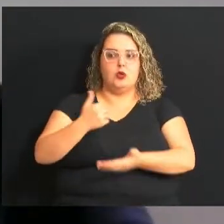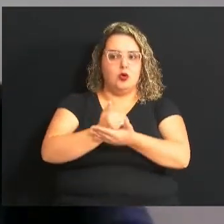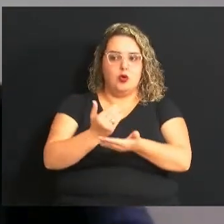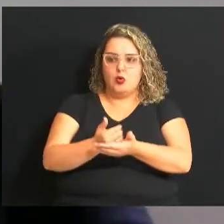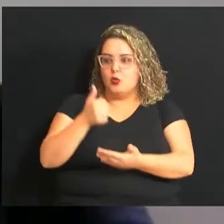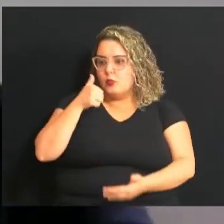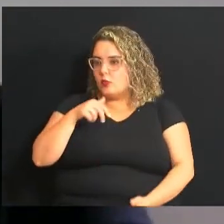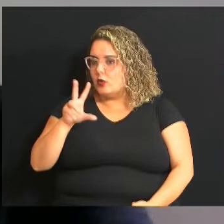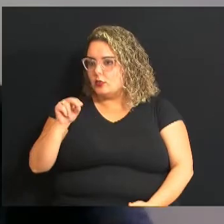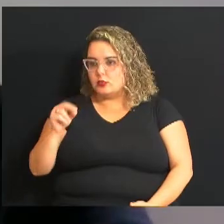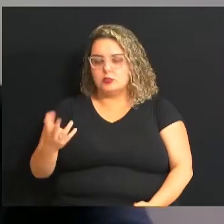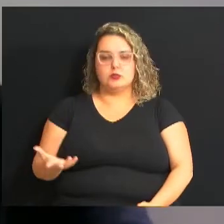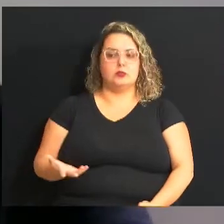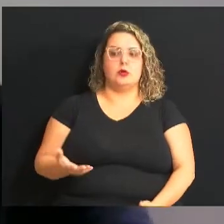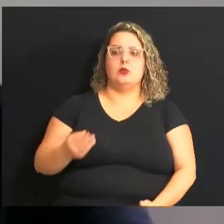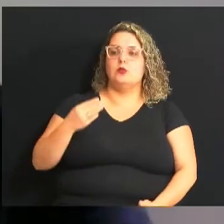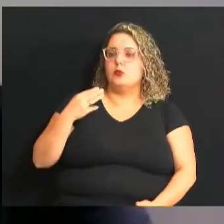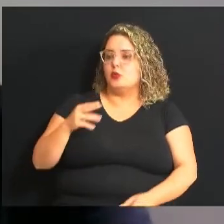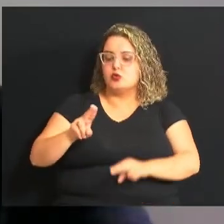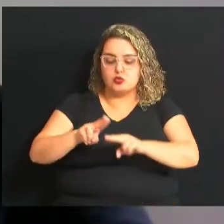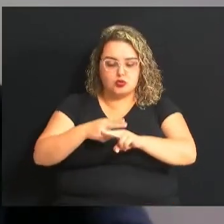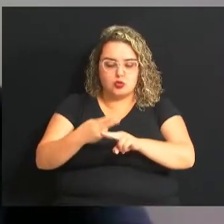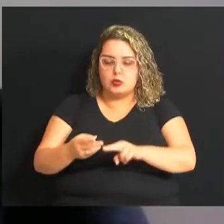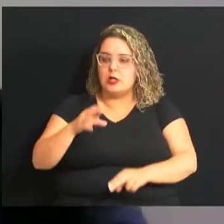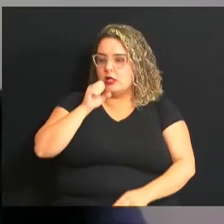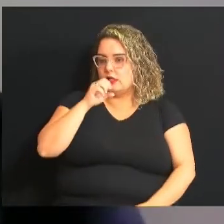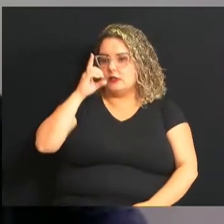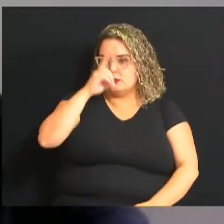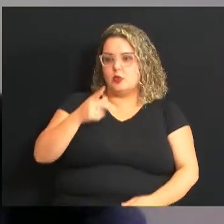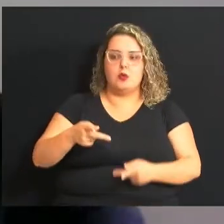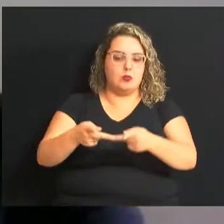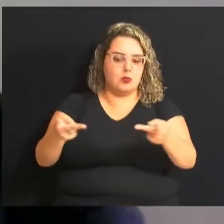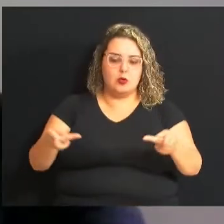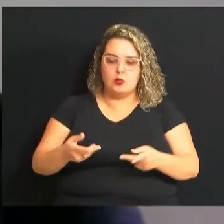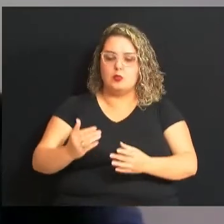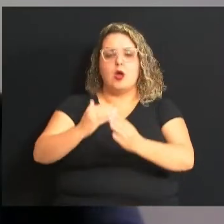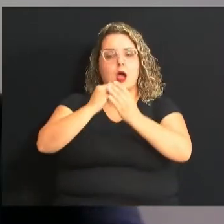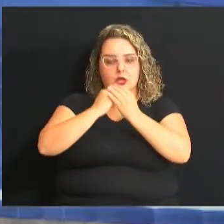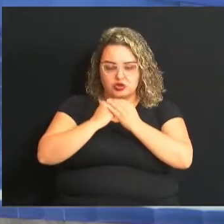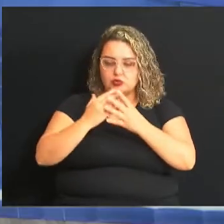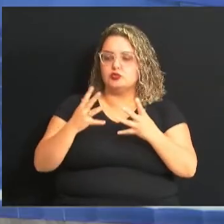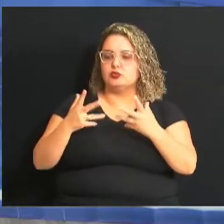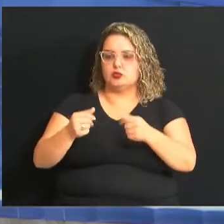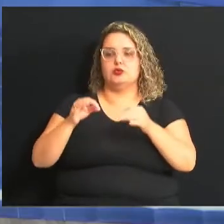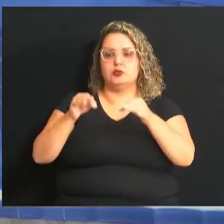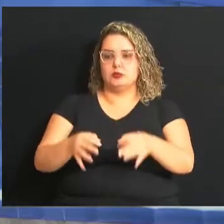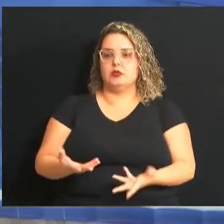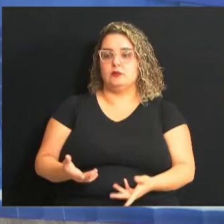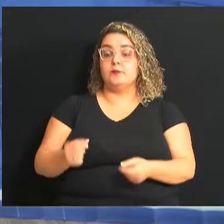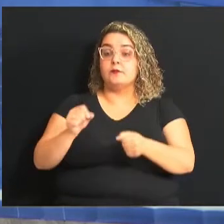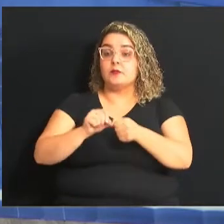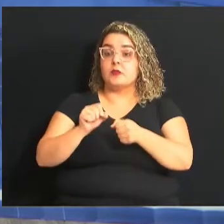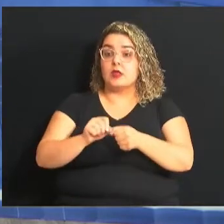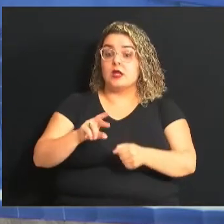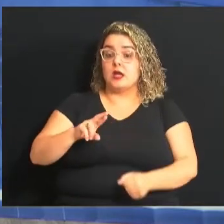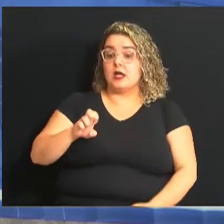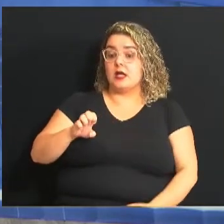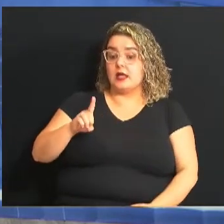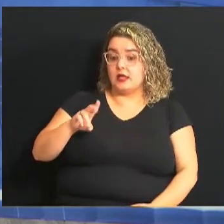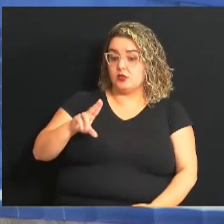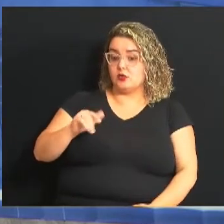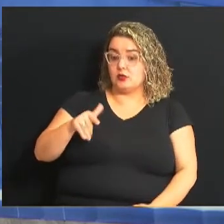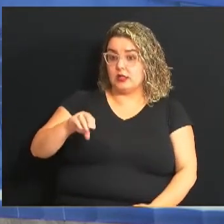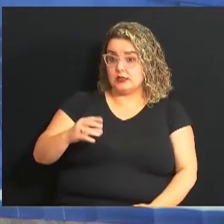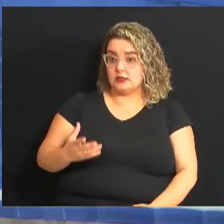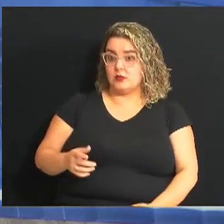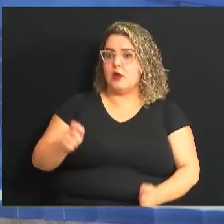o chocolate no final de semana, para pizza, para o hambúrguer. Fazendo essa reeducação, Lucas, é possível